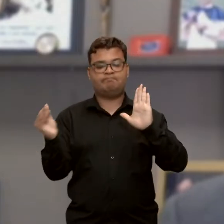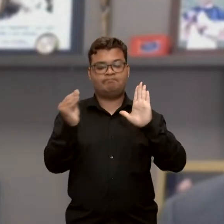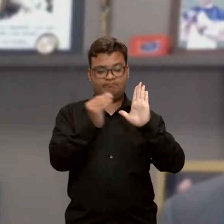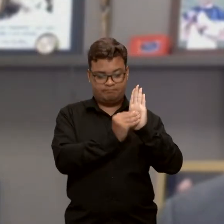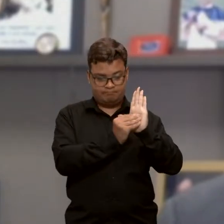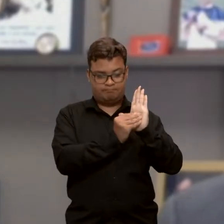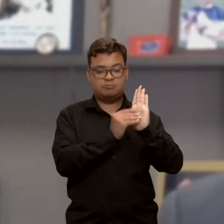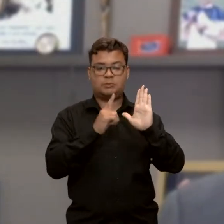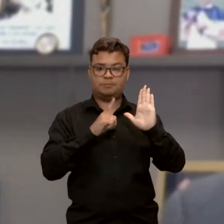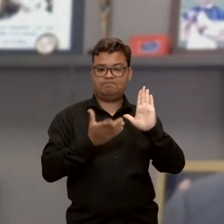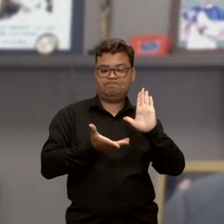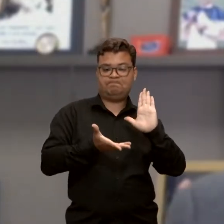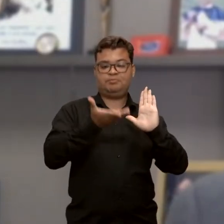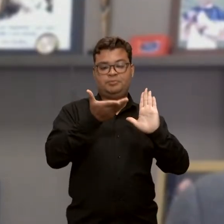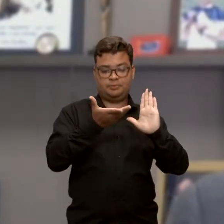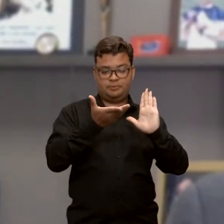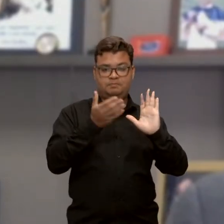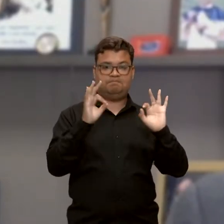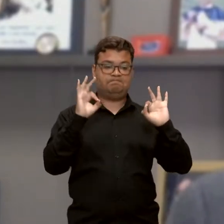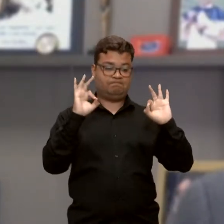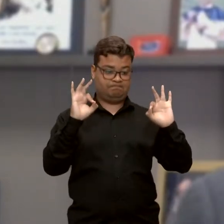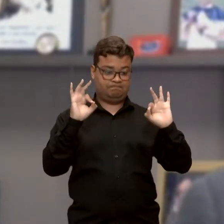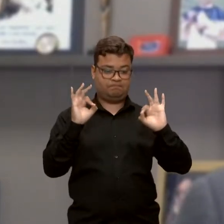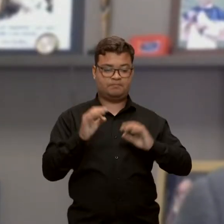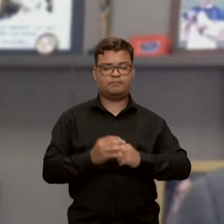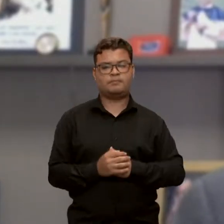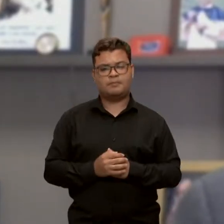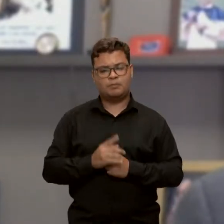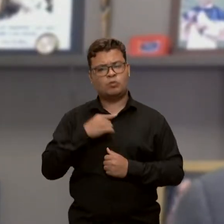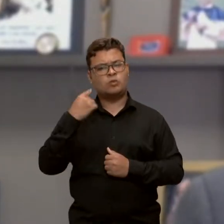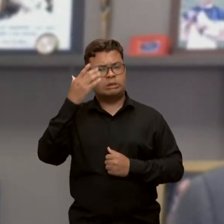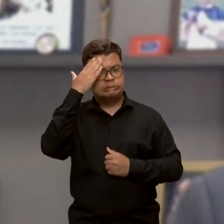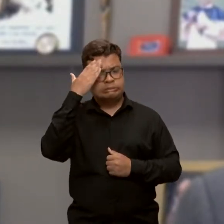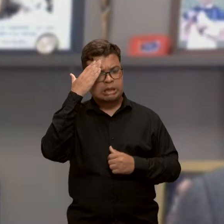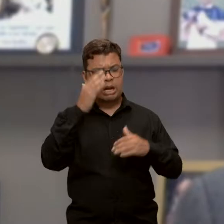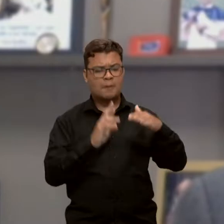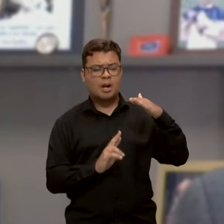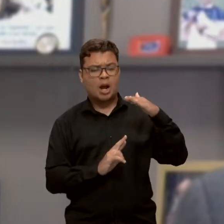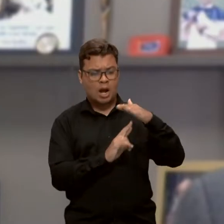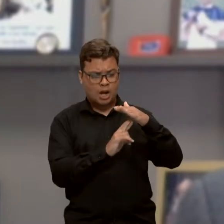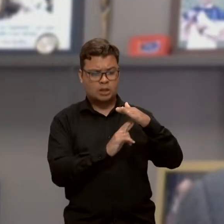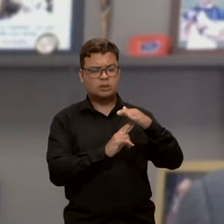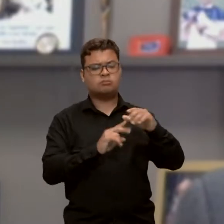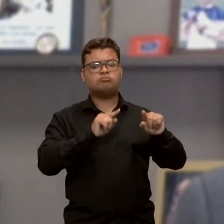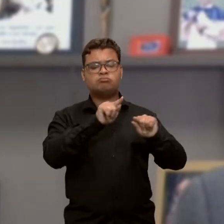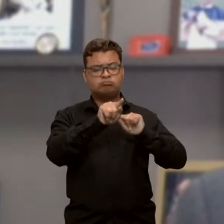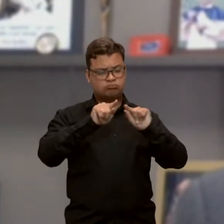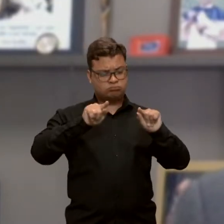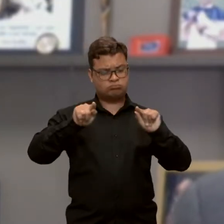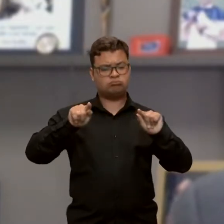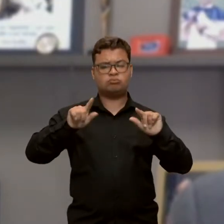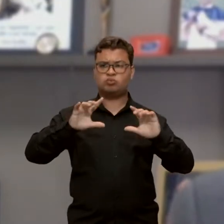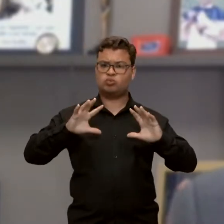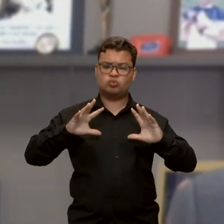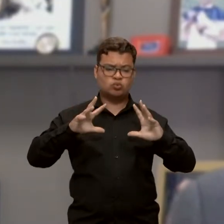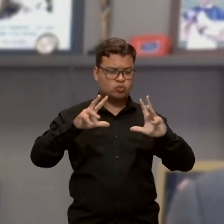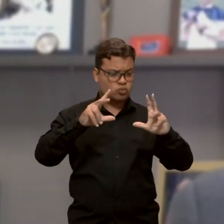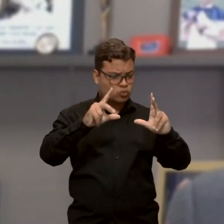com destaque, né? E sabendo que todos os rankings eles